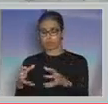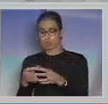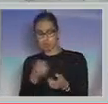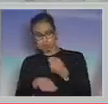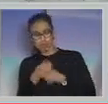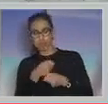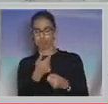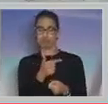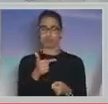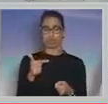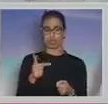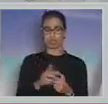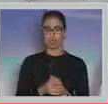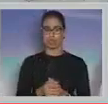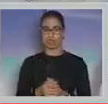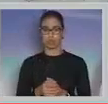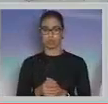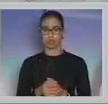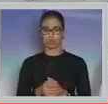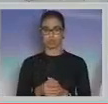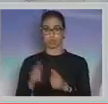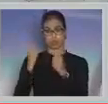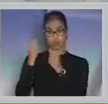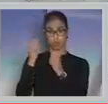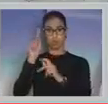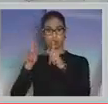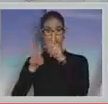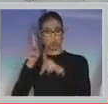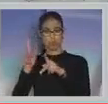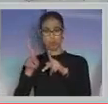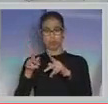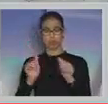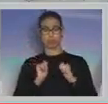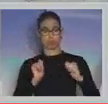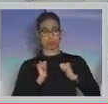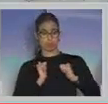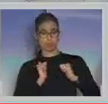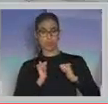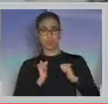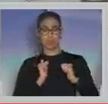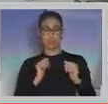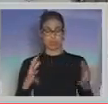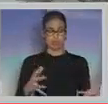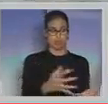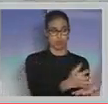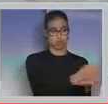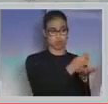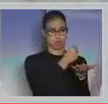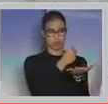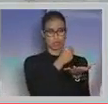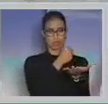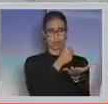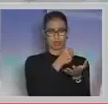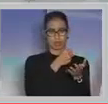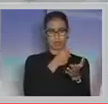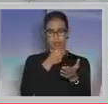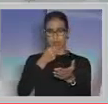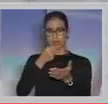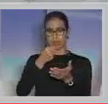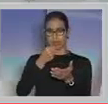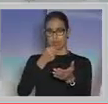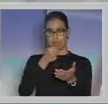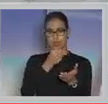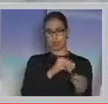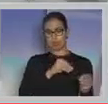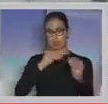responsabilidade o poder público lava as mãos e tenta então amontoar crianças nas escolas de educação infantil